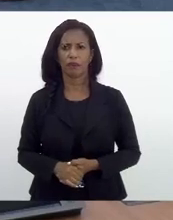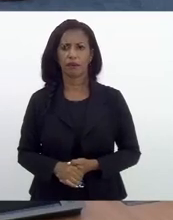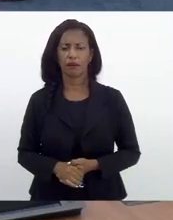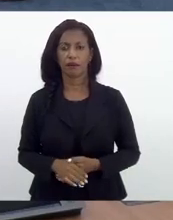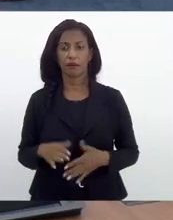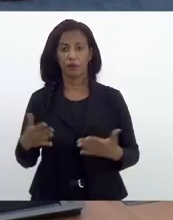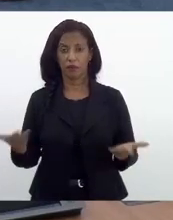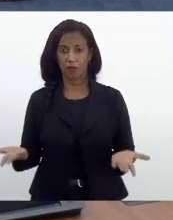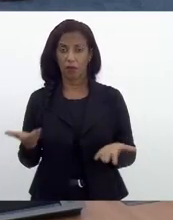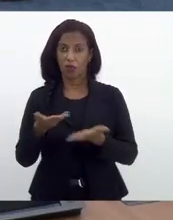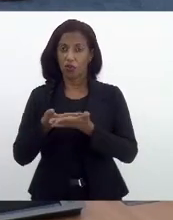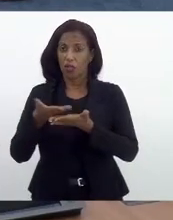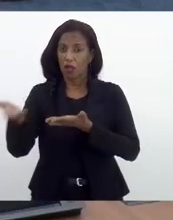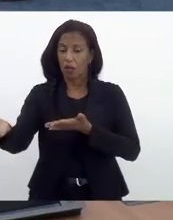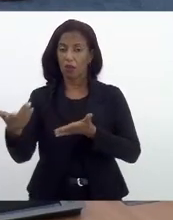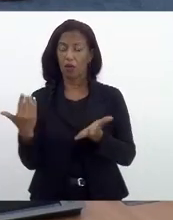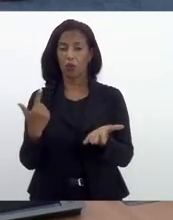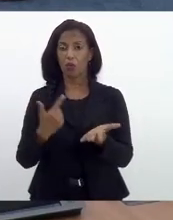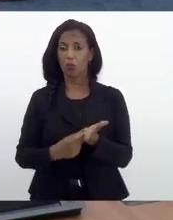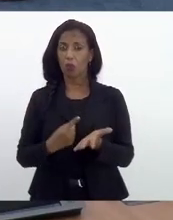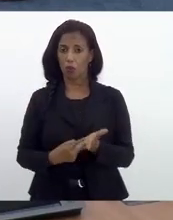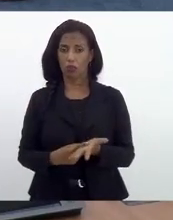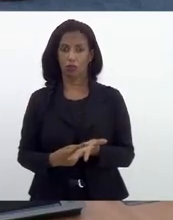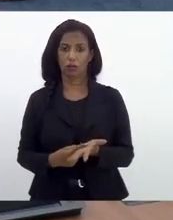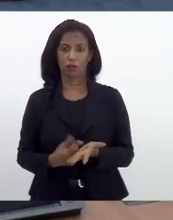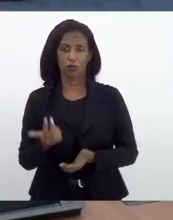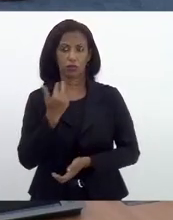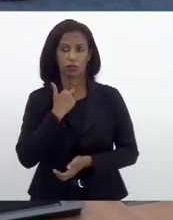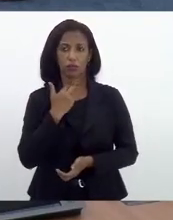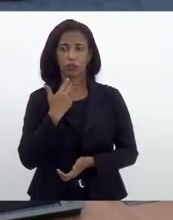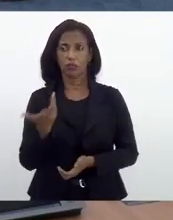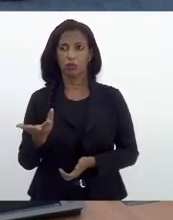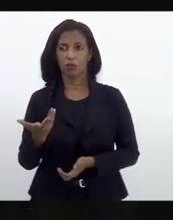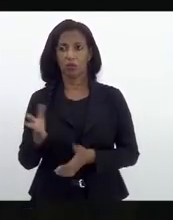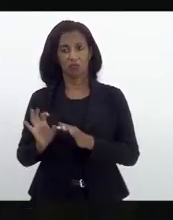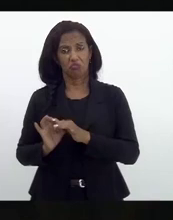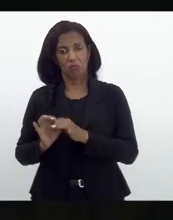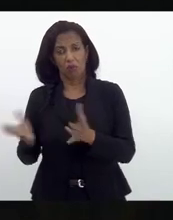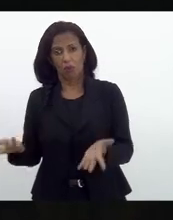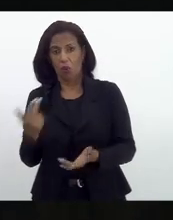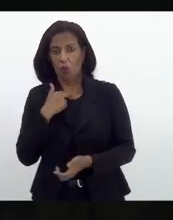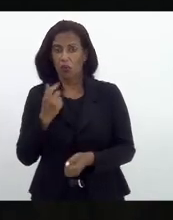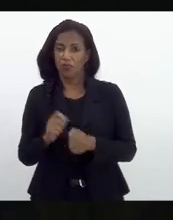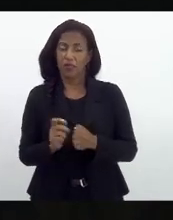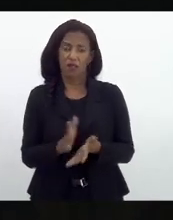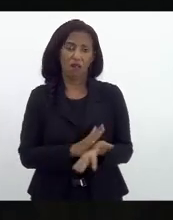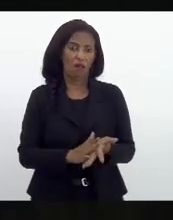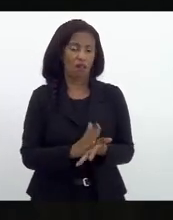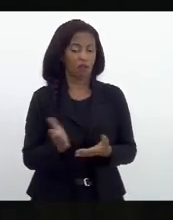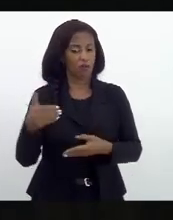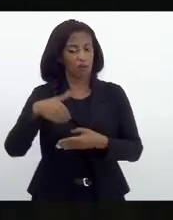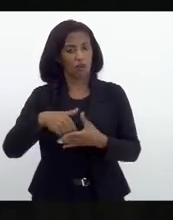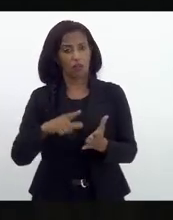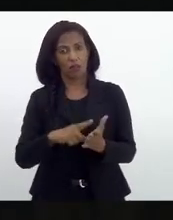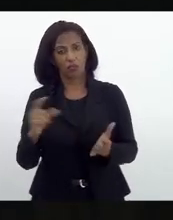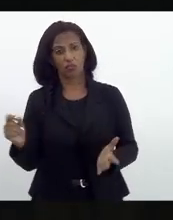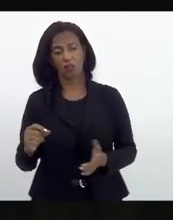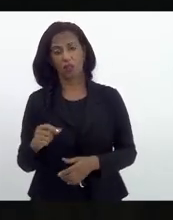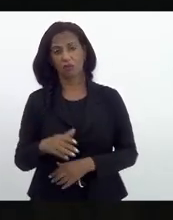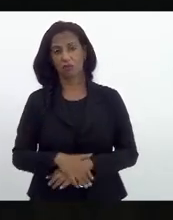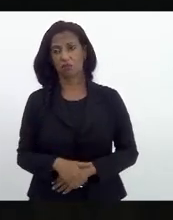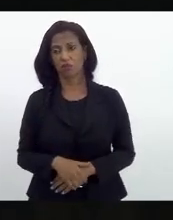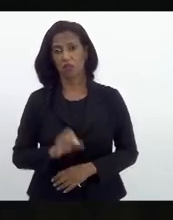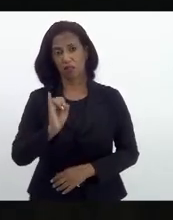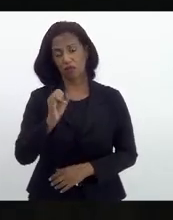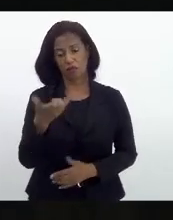então a está encaminhando um acordo não dá eles não abrem mão eu posso fazer nada vamos votar o destaque vossa excelência se quiser